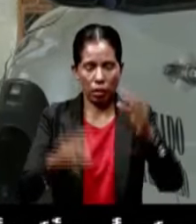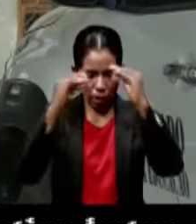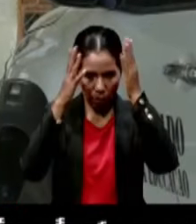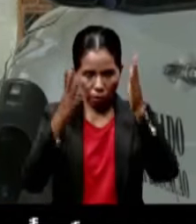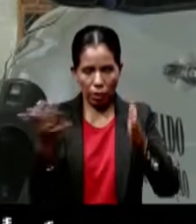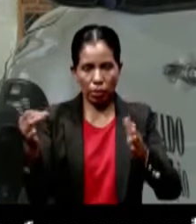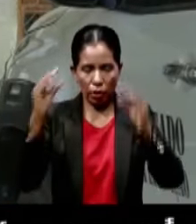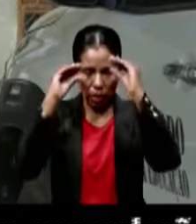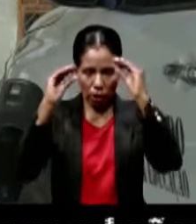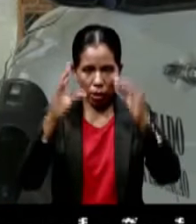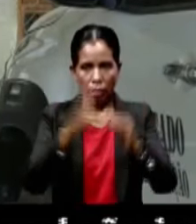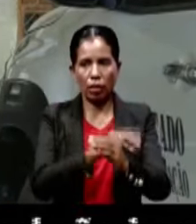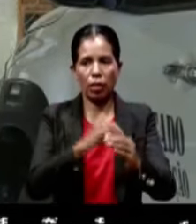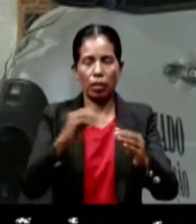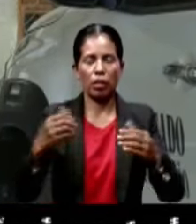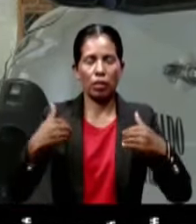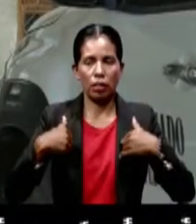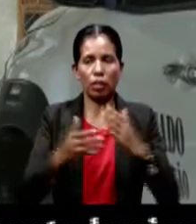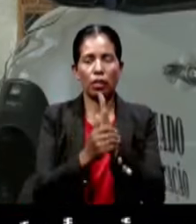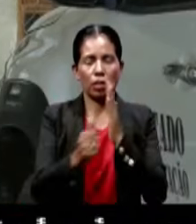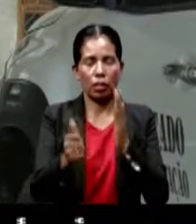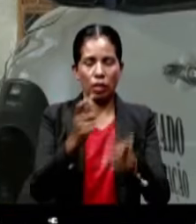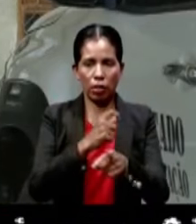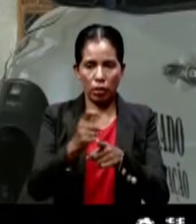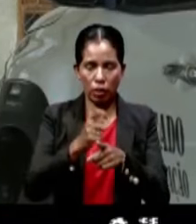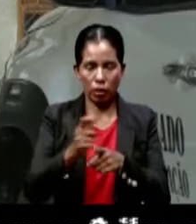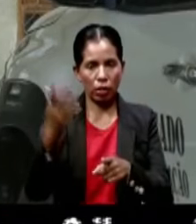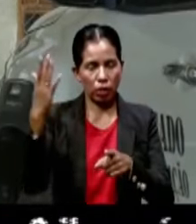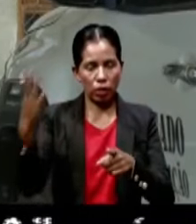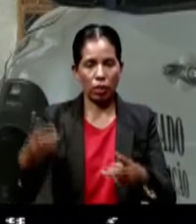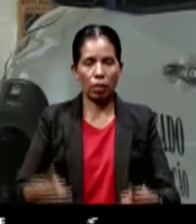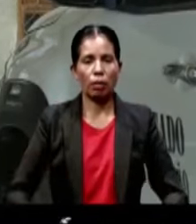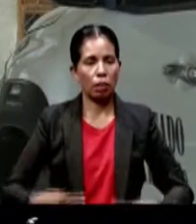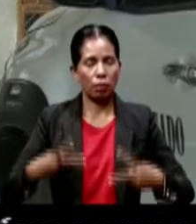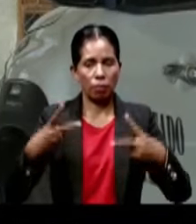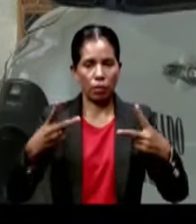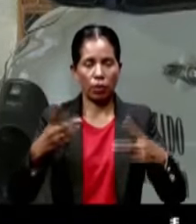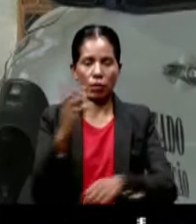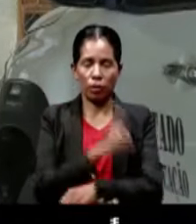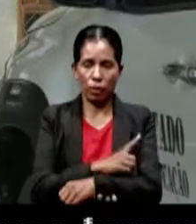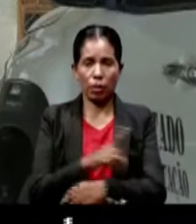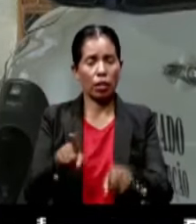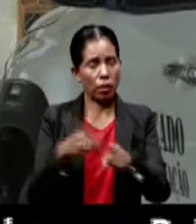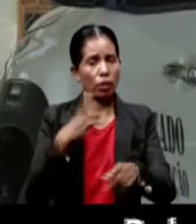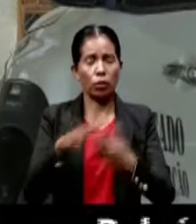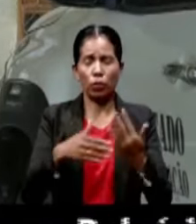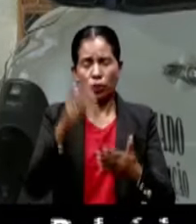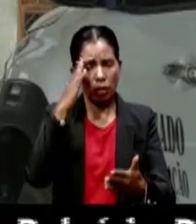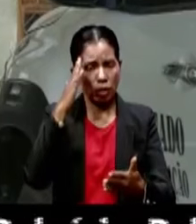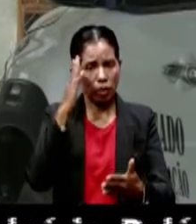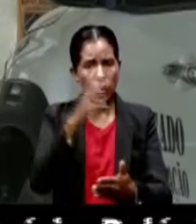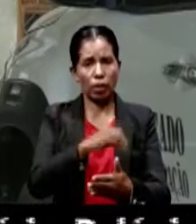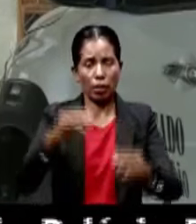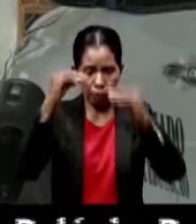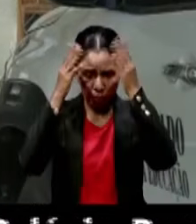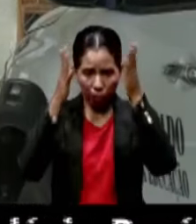sira hanorin no iha habilidade atu prática iha vida diária. Hanesan ita hatene, maioria husi